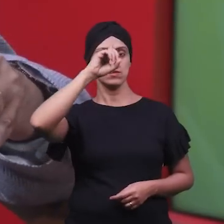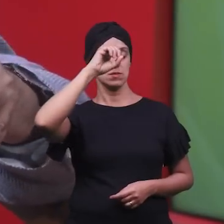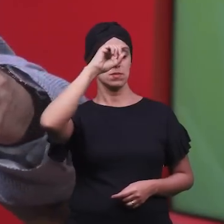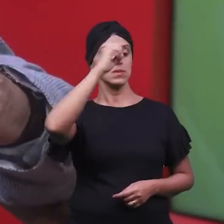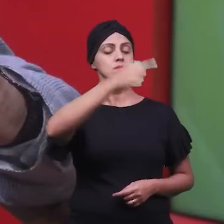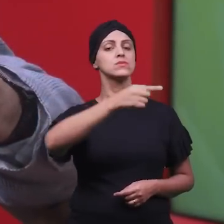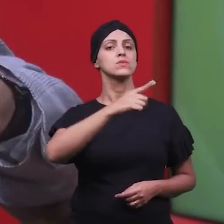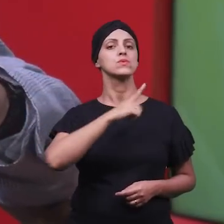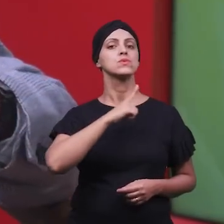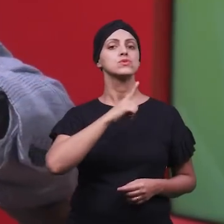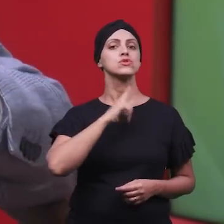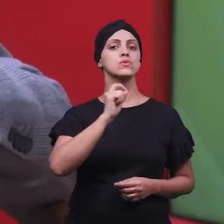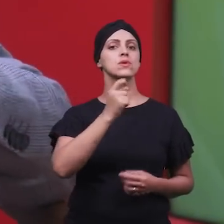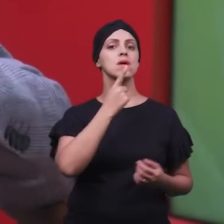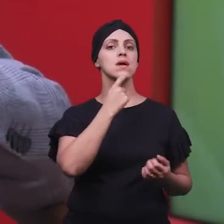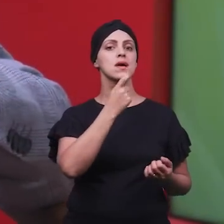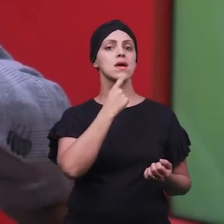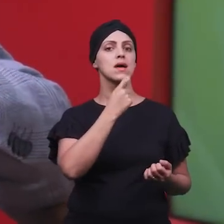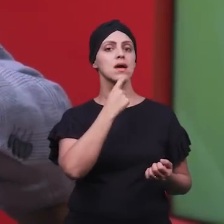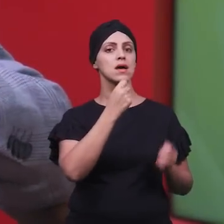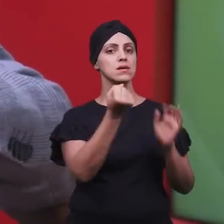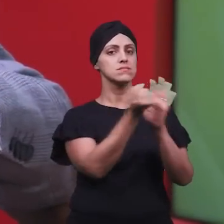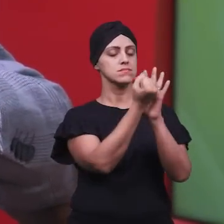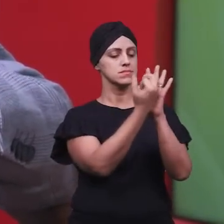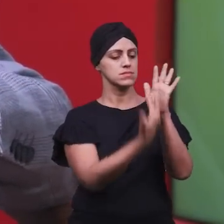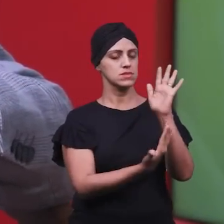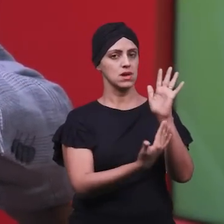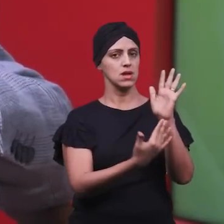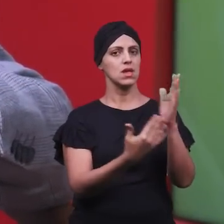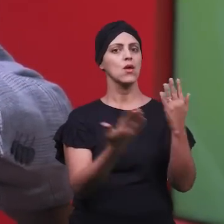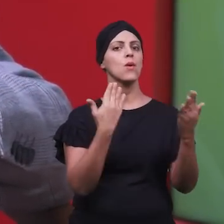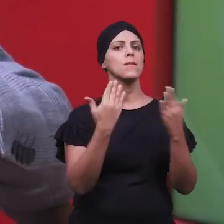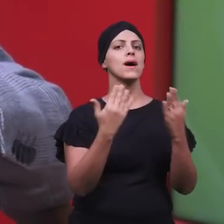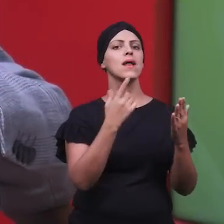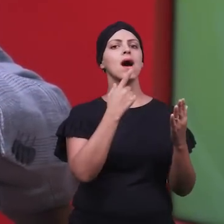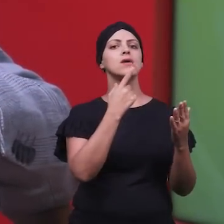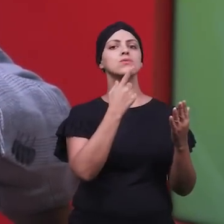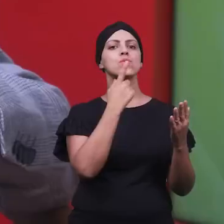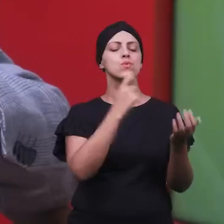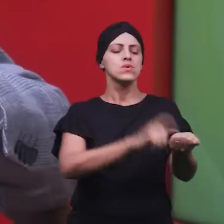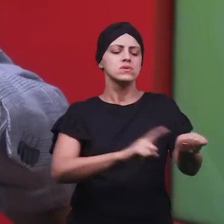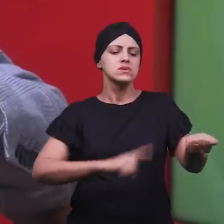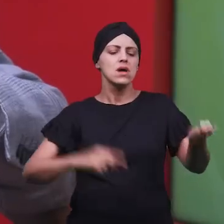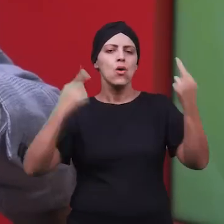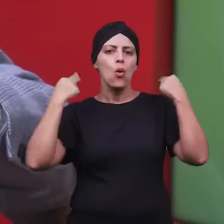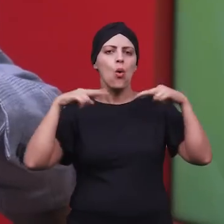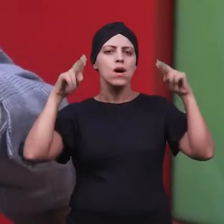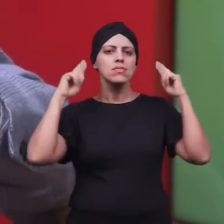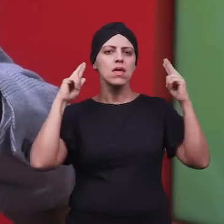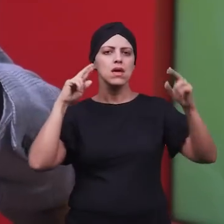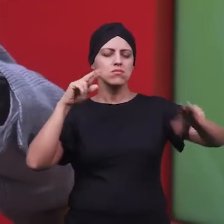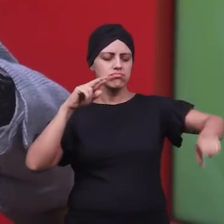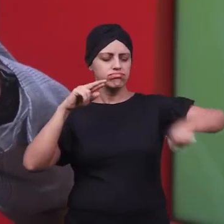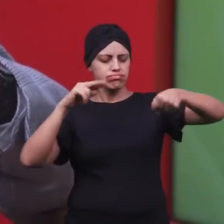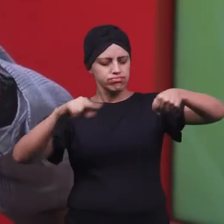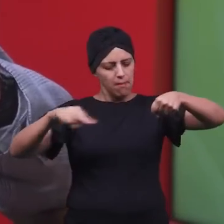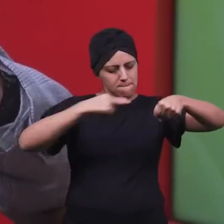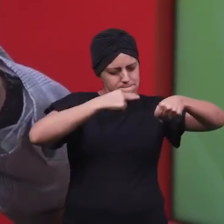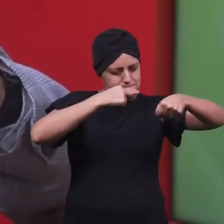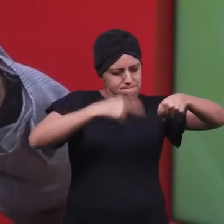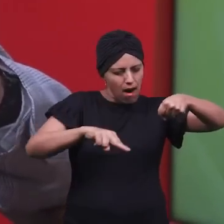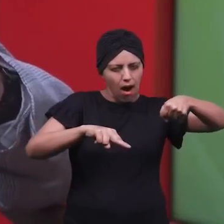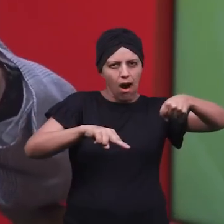Deus, que envolveu o sangue do cordeiro. Então, para o cordeiro, para passar o sangue